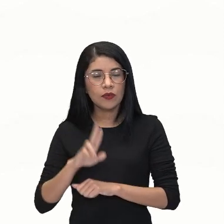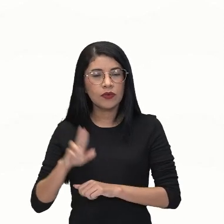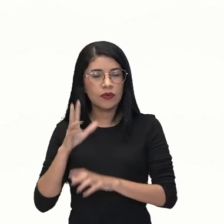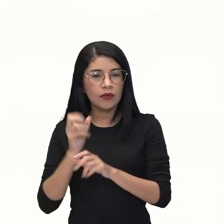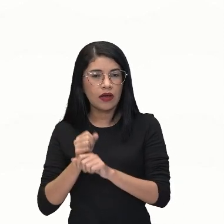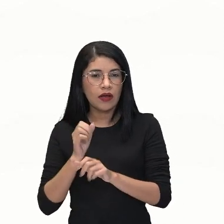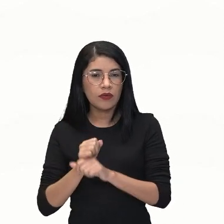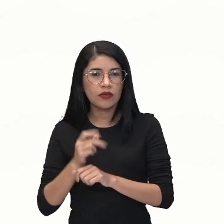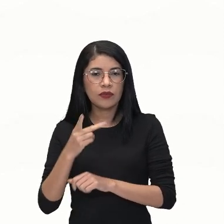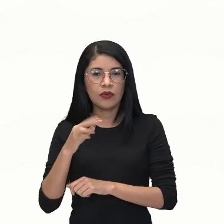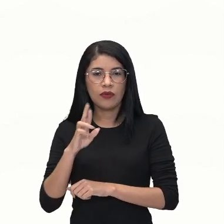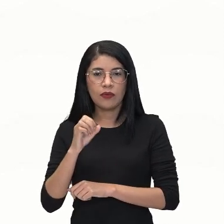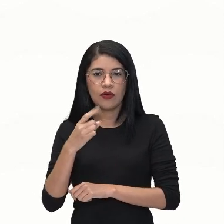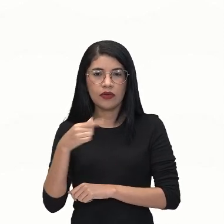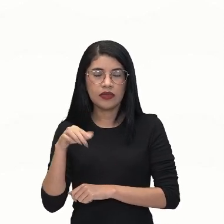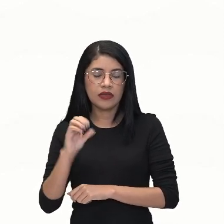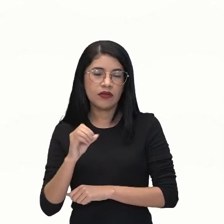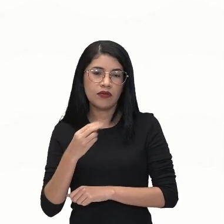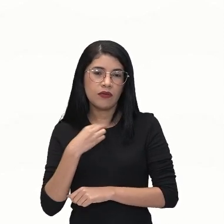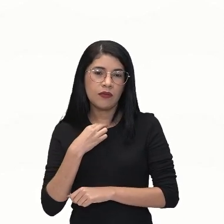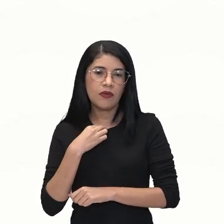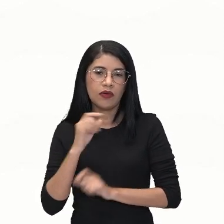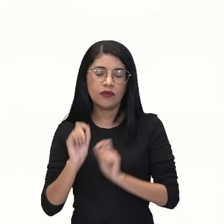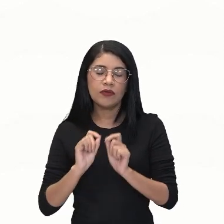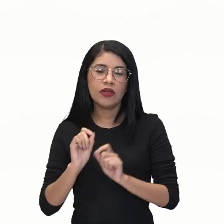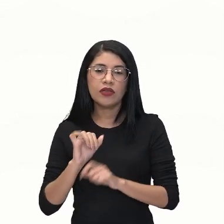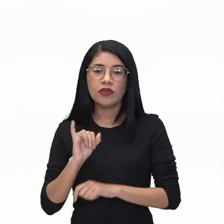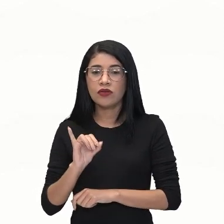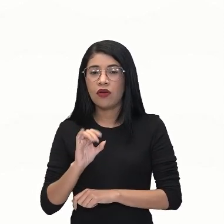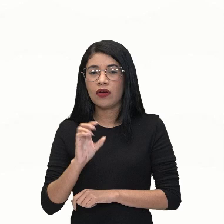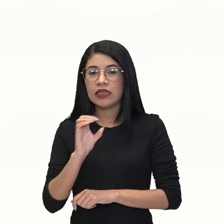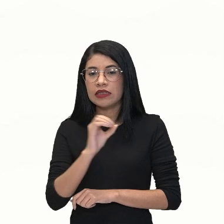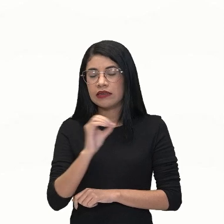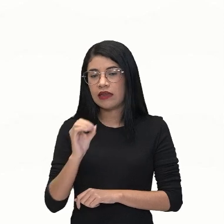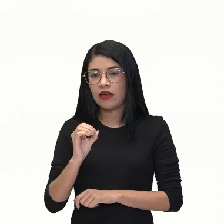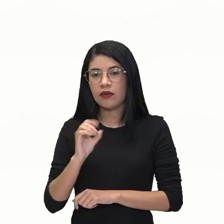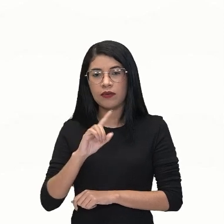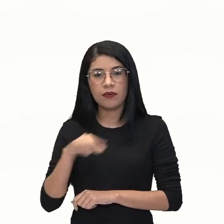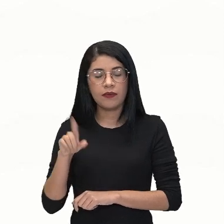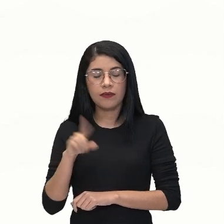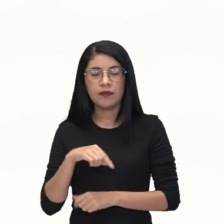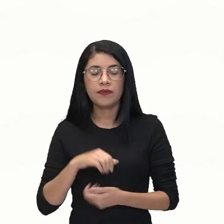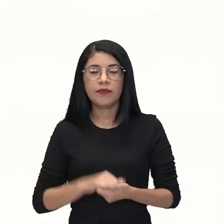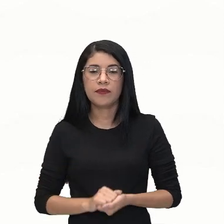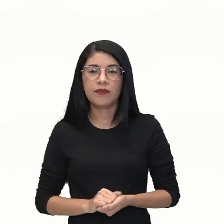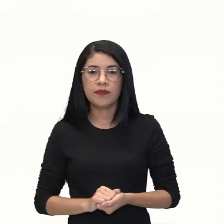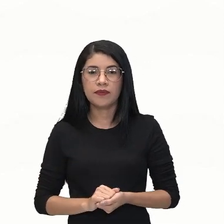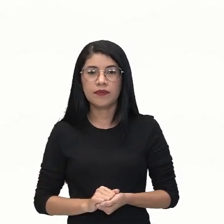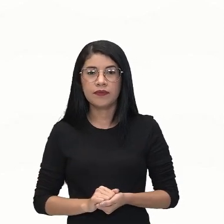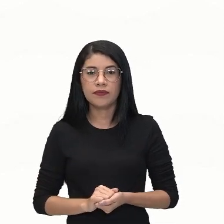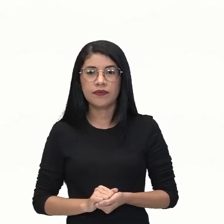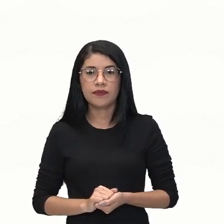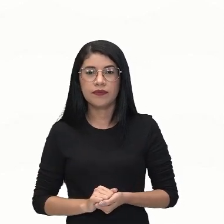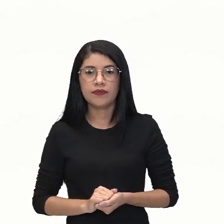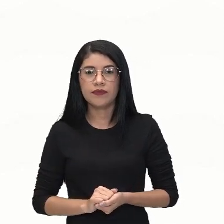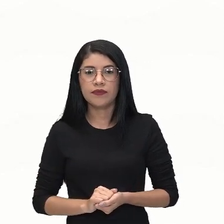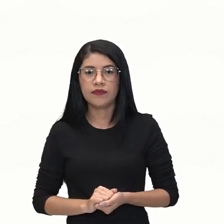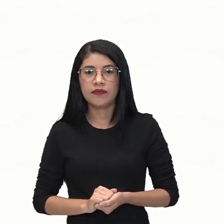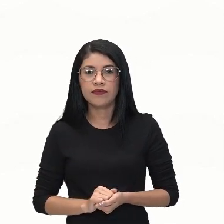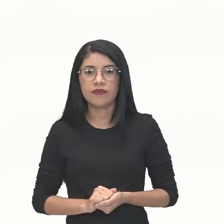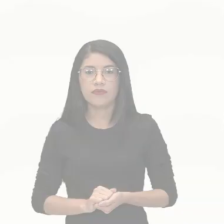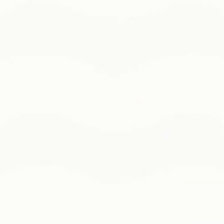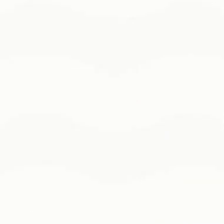posso trabalhar com pelo menos um deles igual a zero. Um dos elementos iguais a zero. A gente vai desconsiderar, tá?